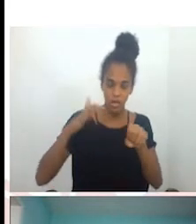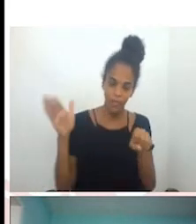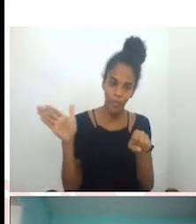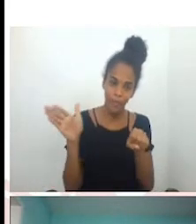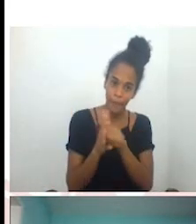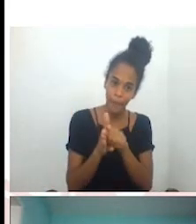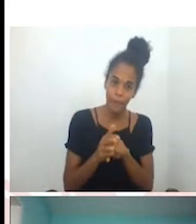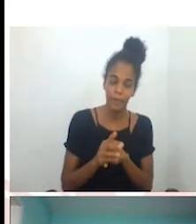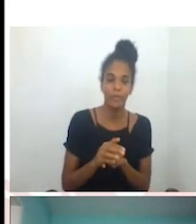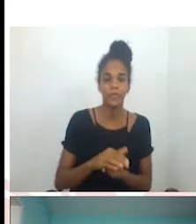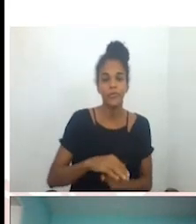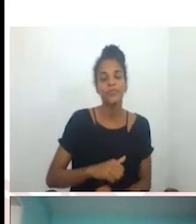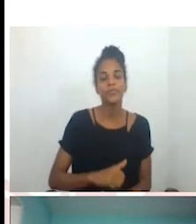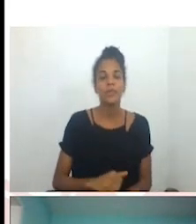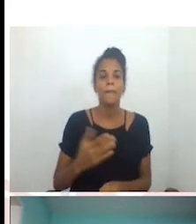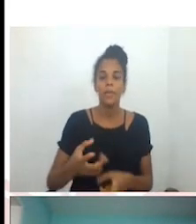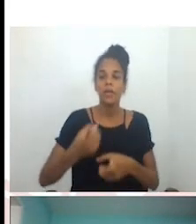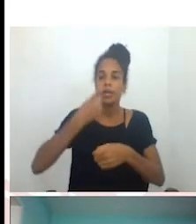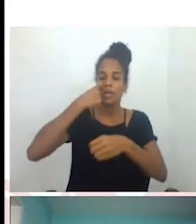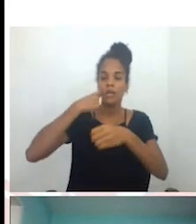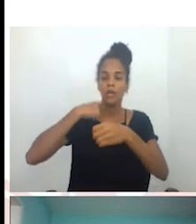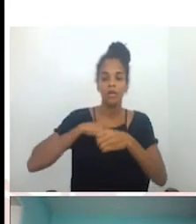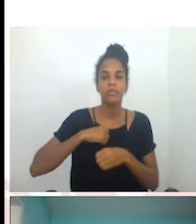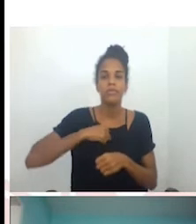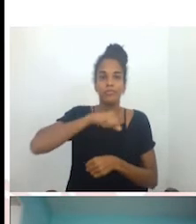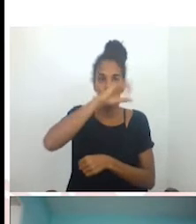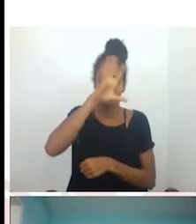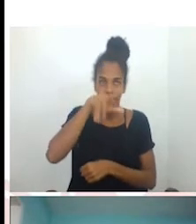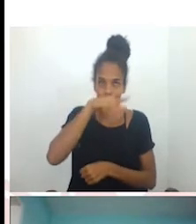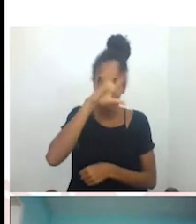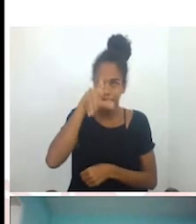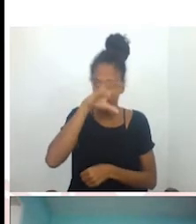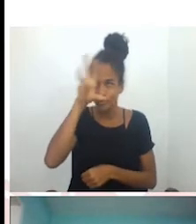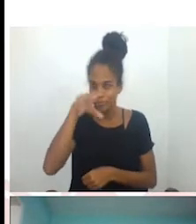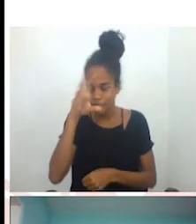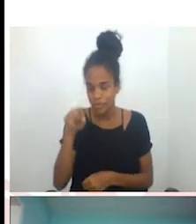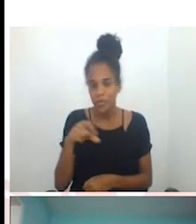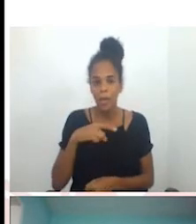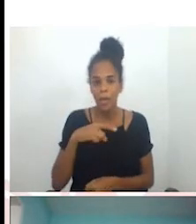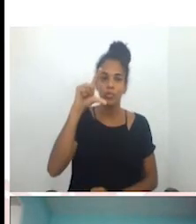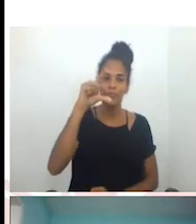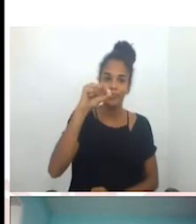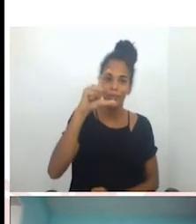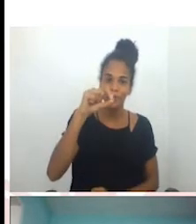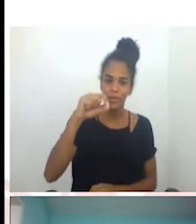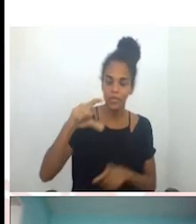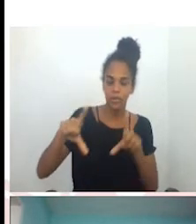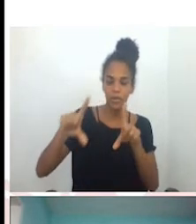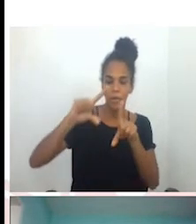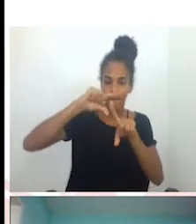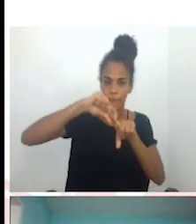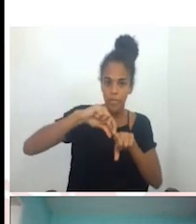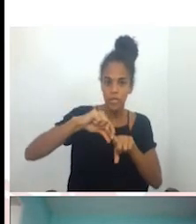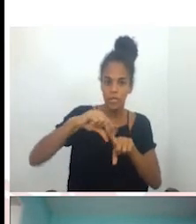na hora da intubação não gere mais aerosol. A gente precisa de uma pinça também para pinçar esse tubo. E